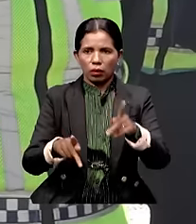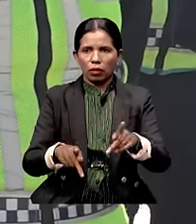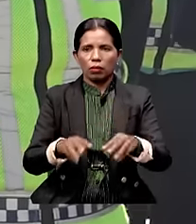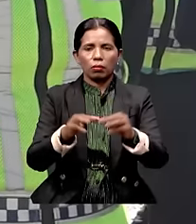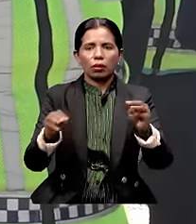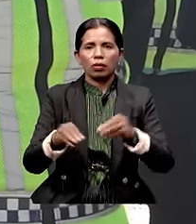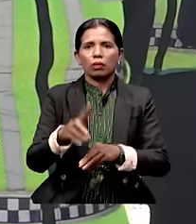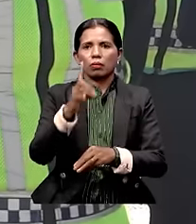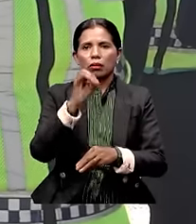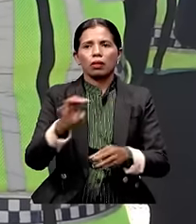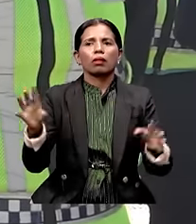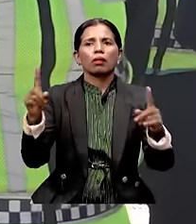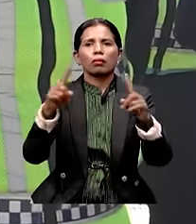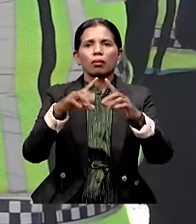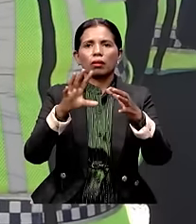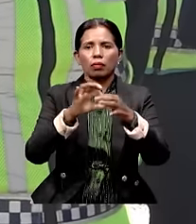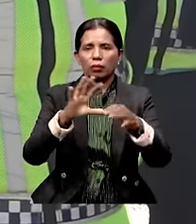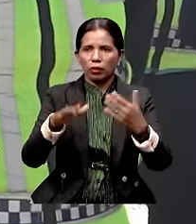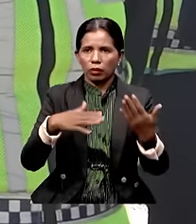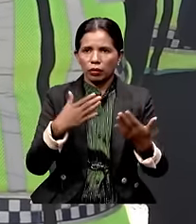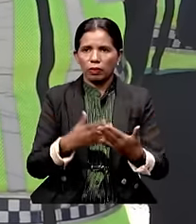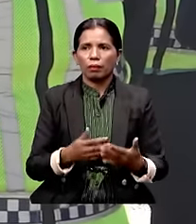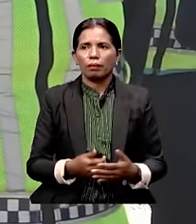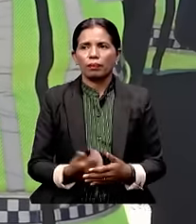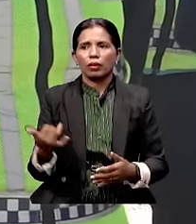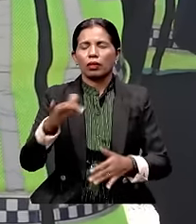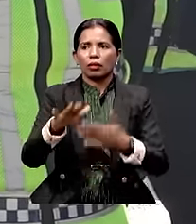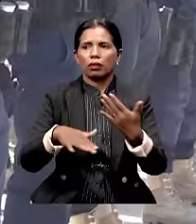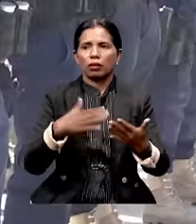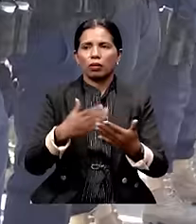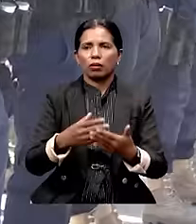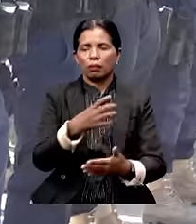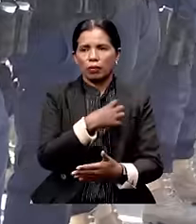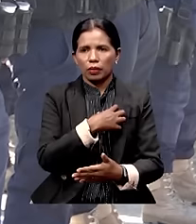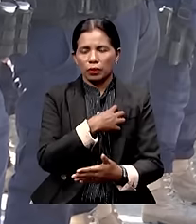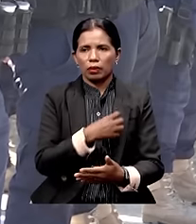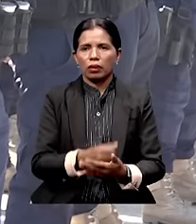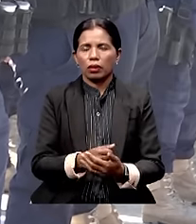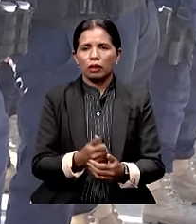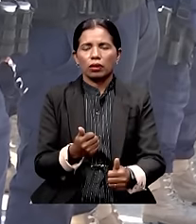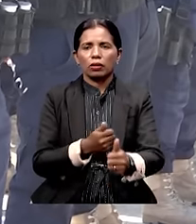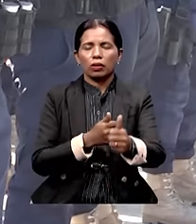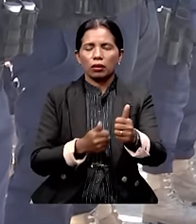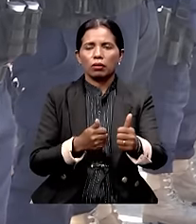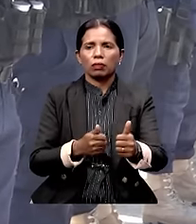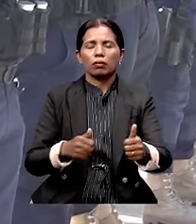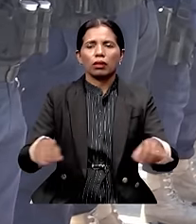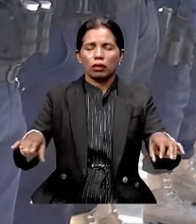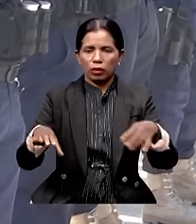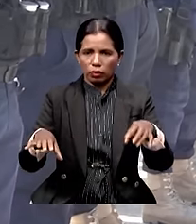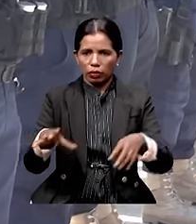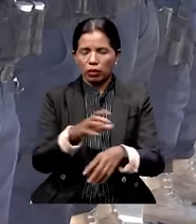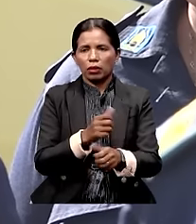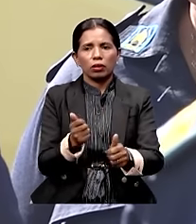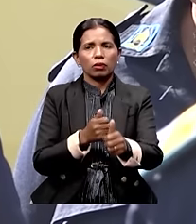município de Ili. Para membro, Sira toma, penteli, cumpri knar no misau ne be